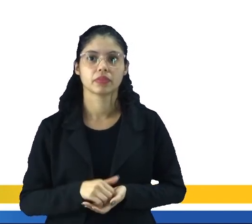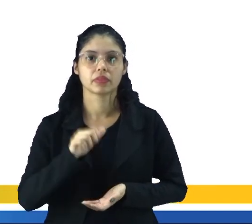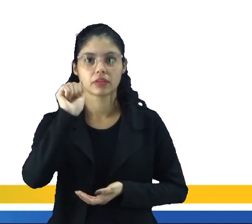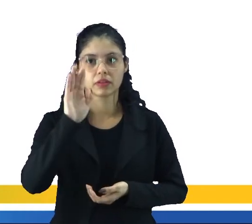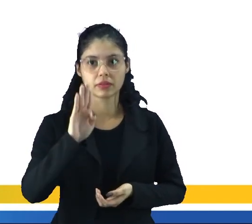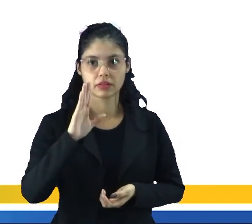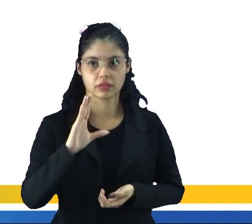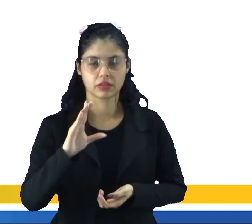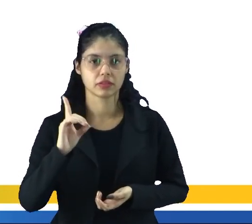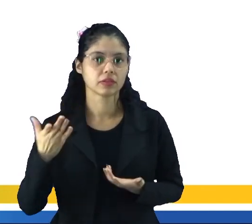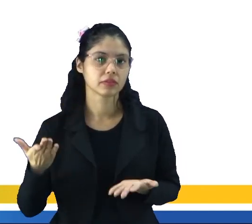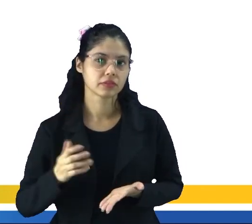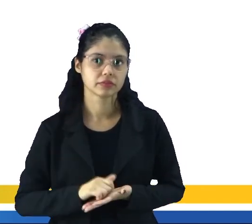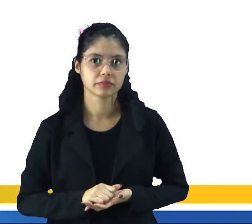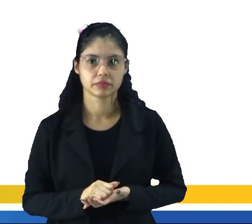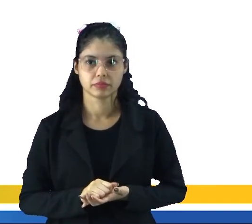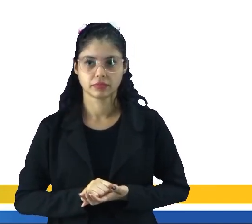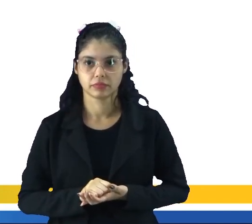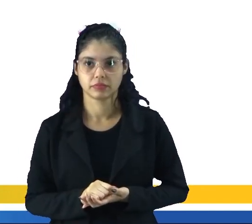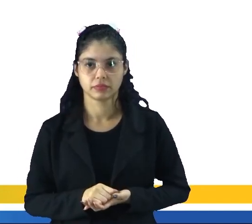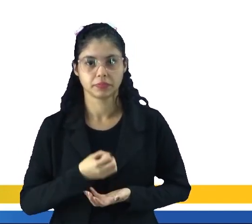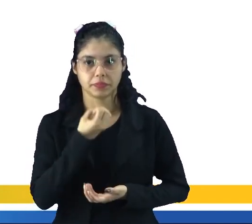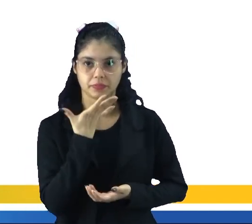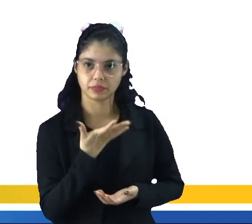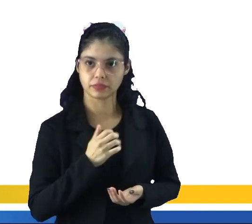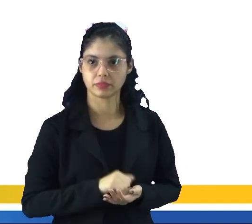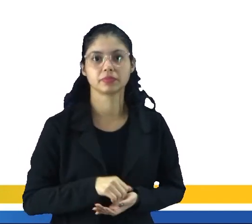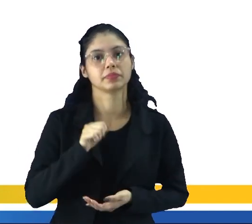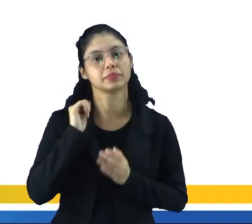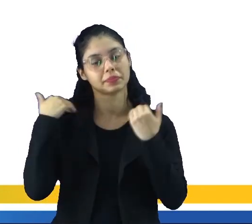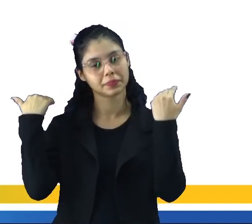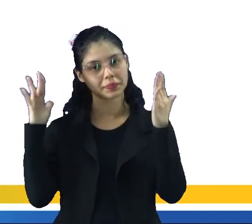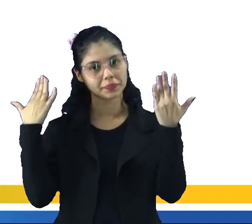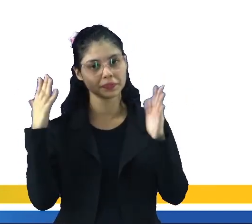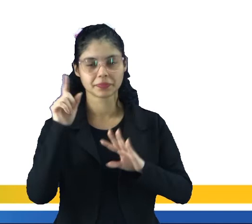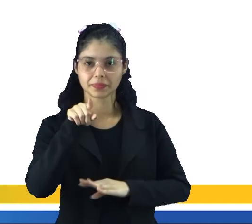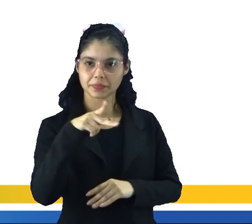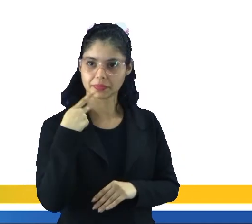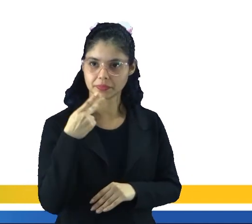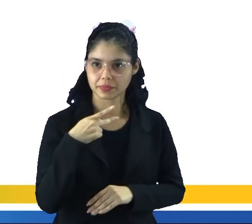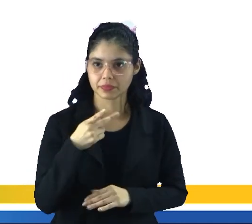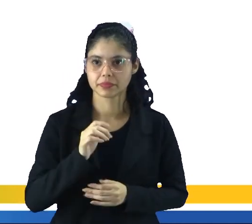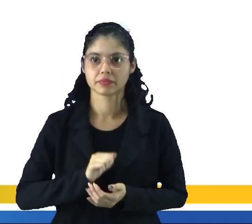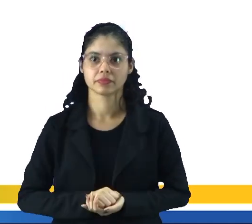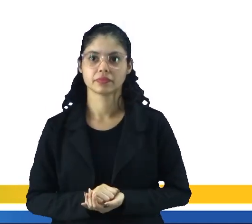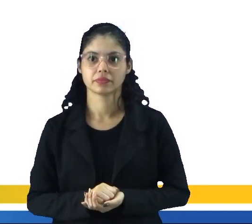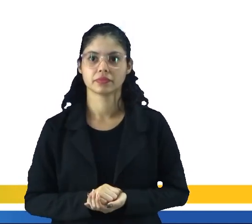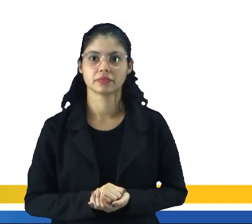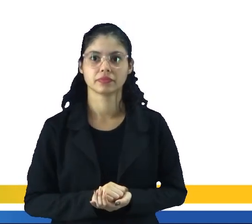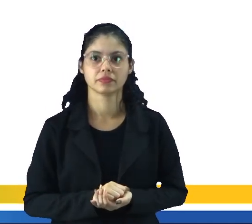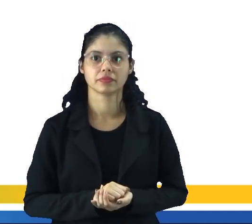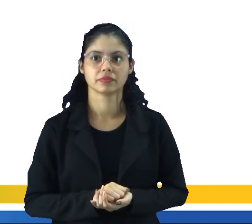Atenas, Dionísio ou Ártemis? Bom, então parabéns para você que, né,